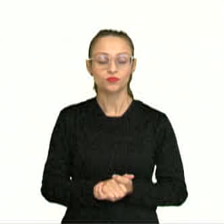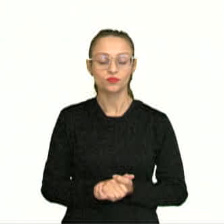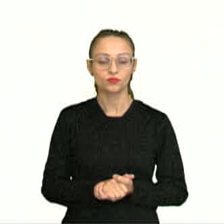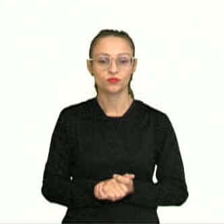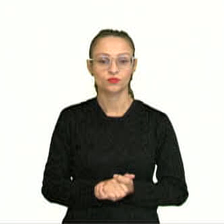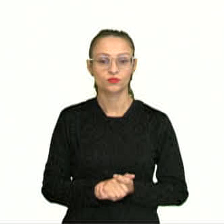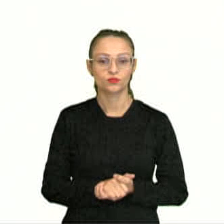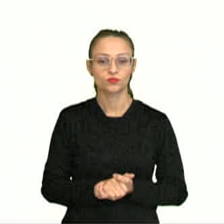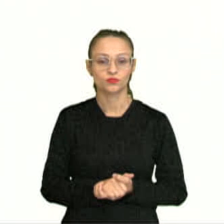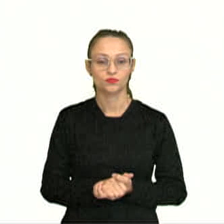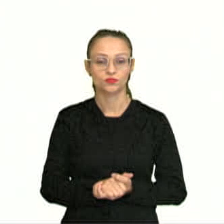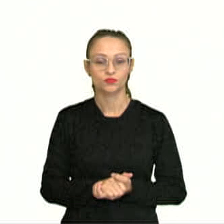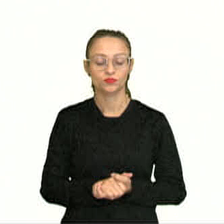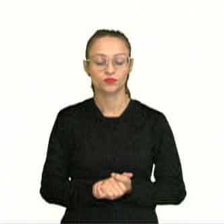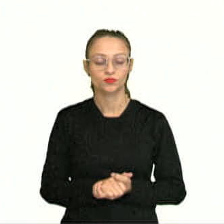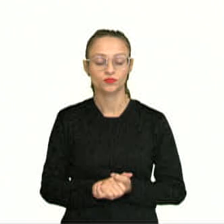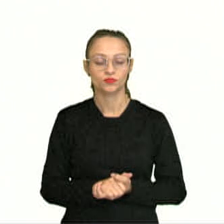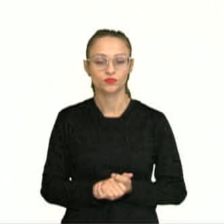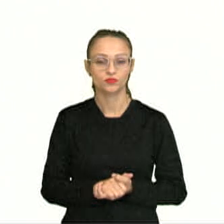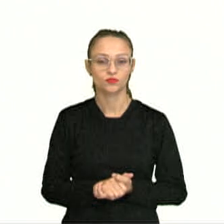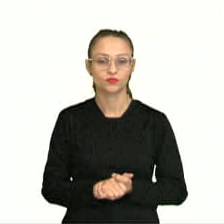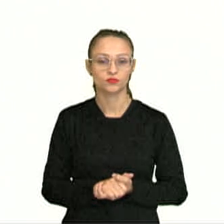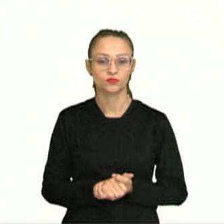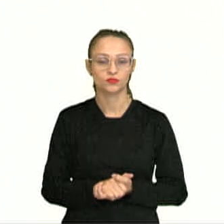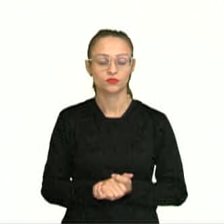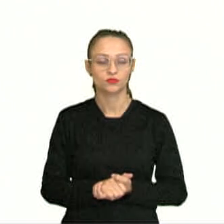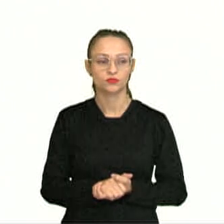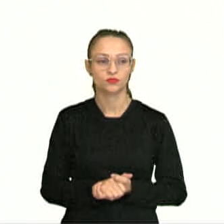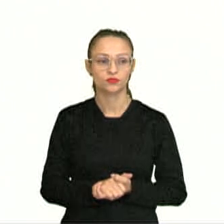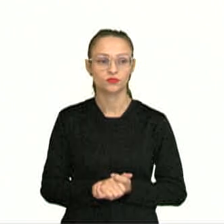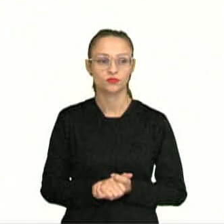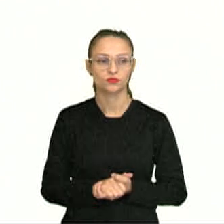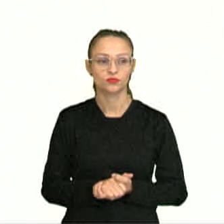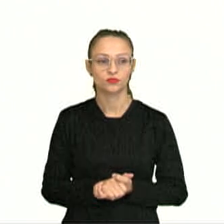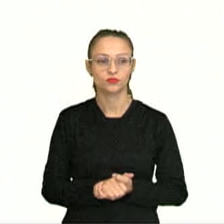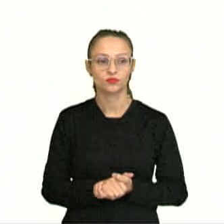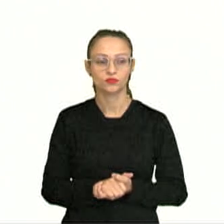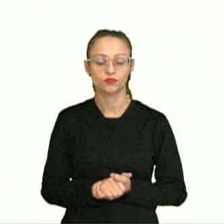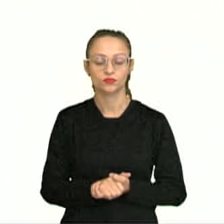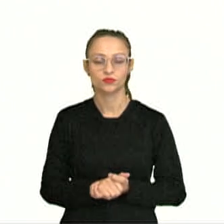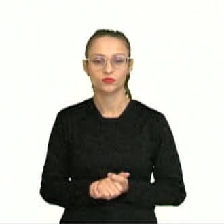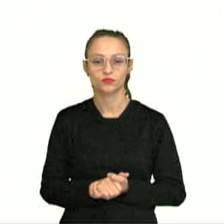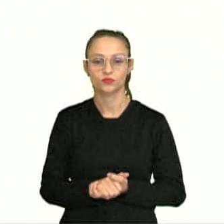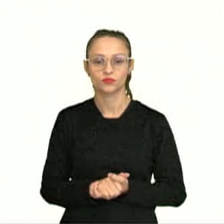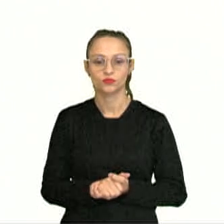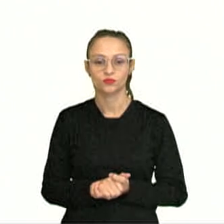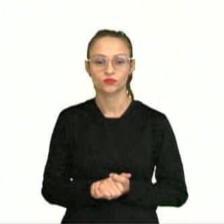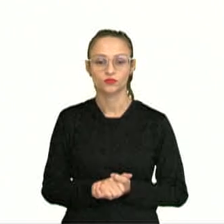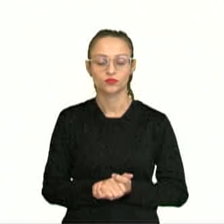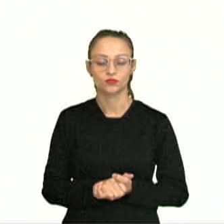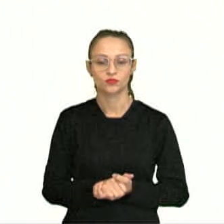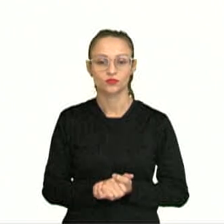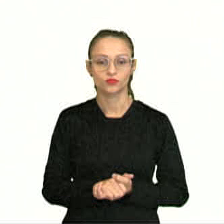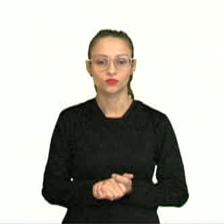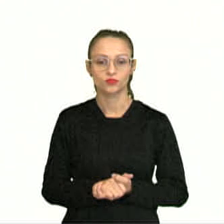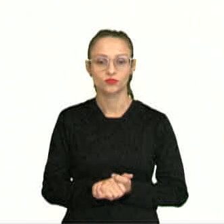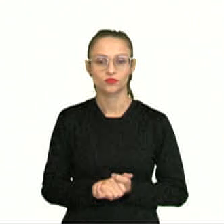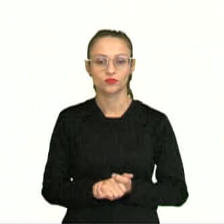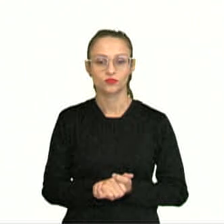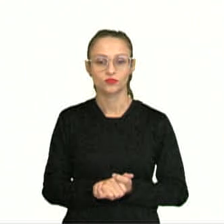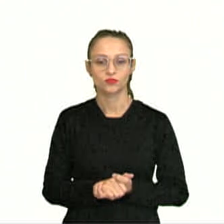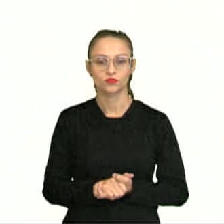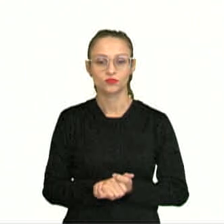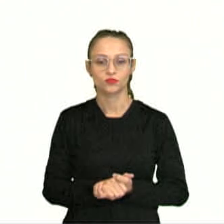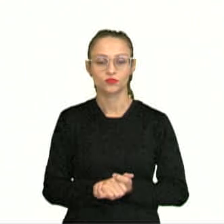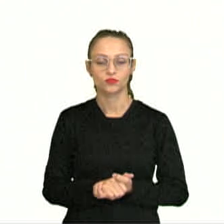El hombre compra una balanza y la pone cuidadosamente en su baño,